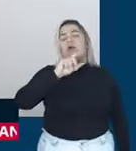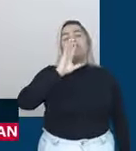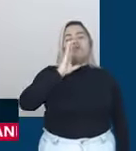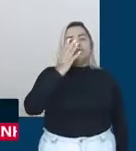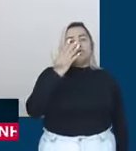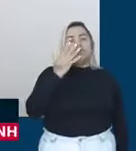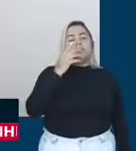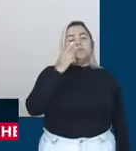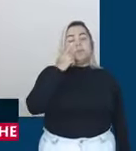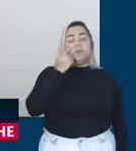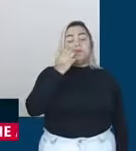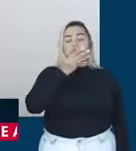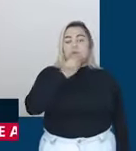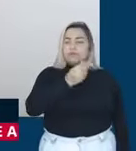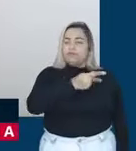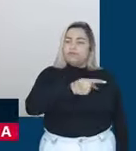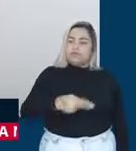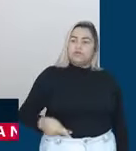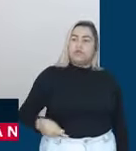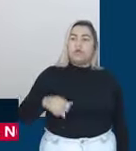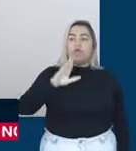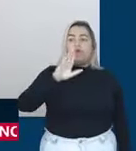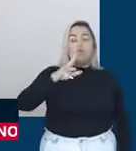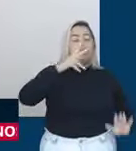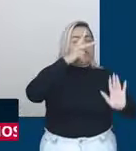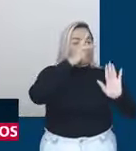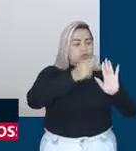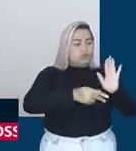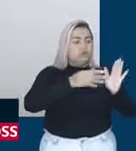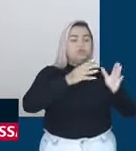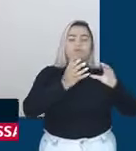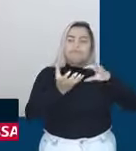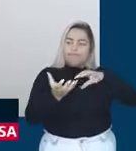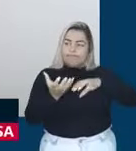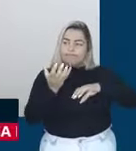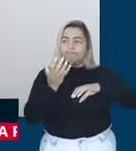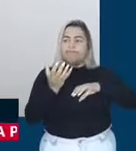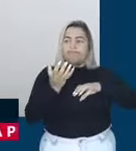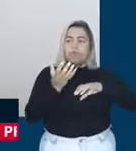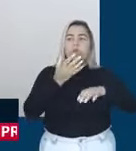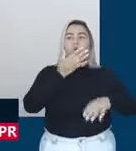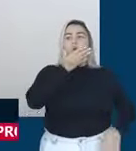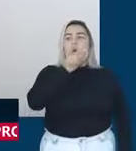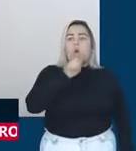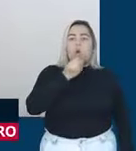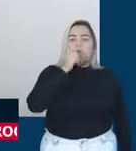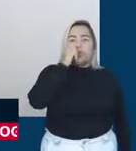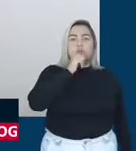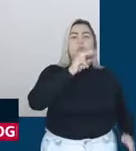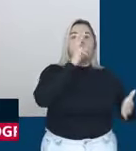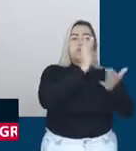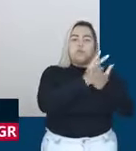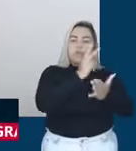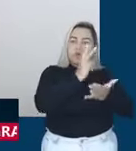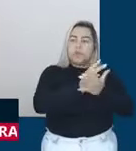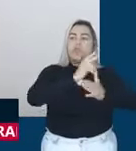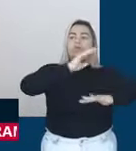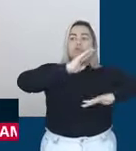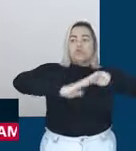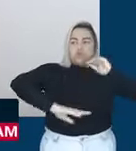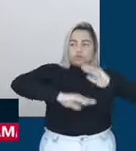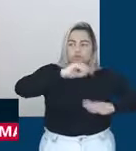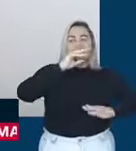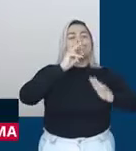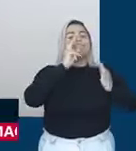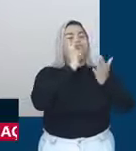recentemente foi o projeto que chegou ao Congresso Homem e Mulher, mesma função, o mesmo